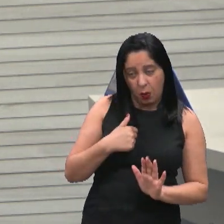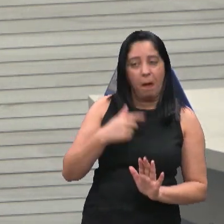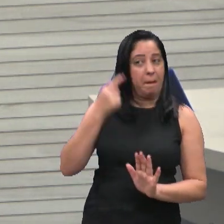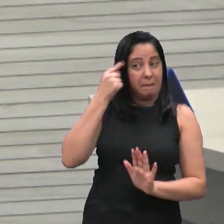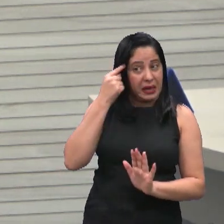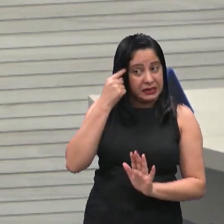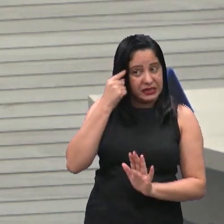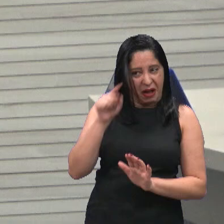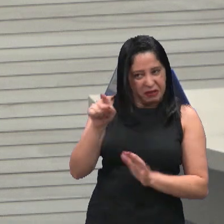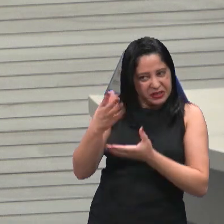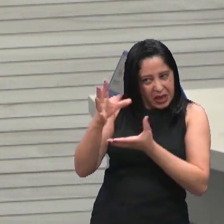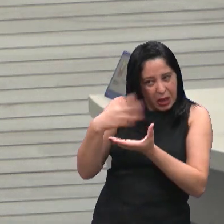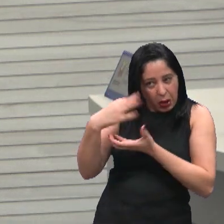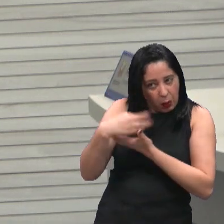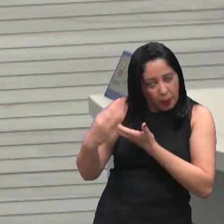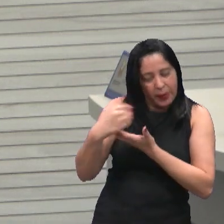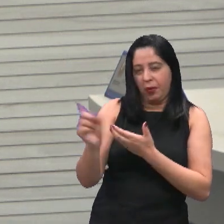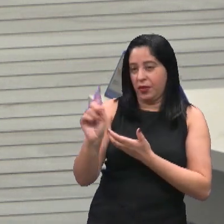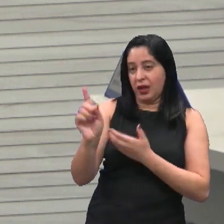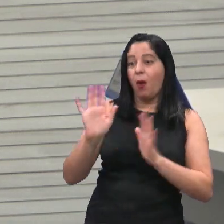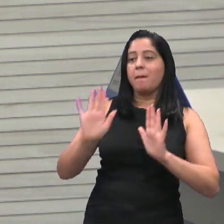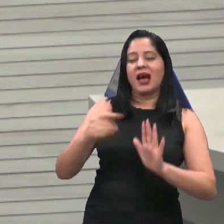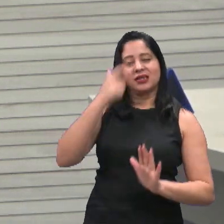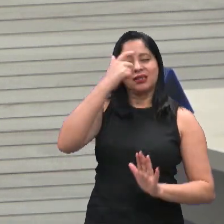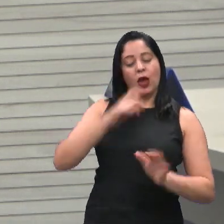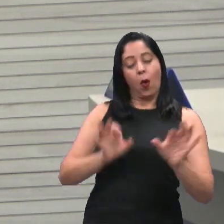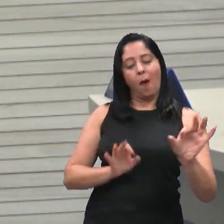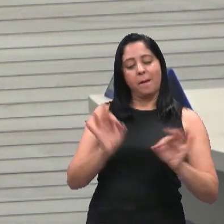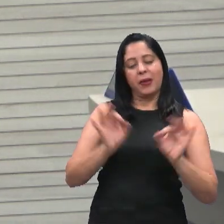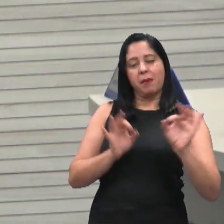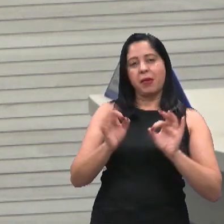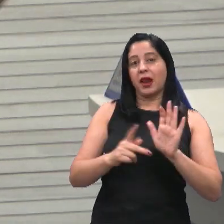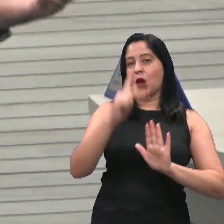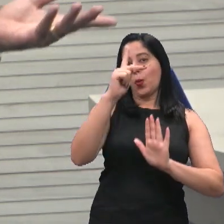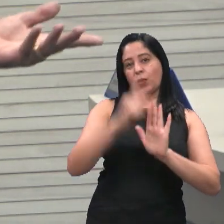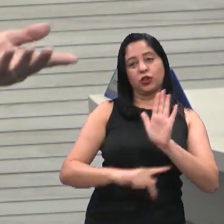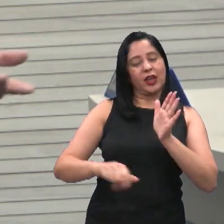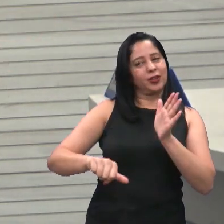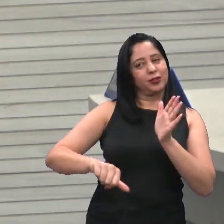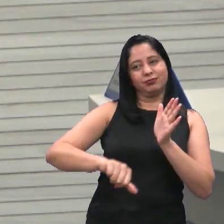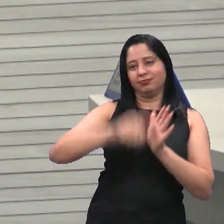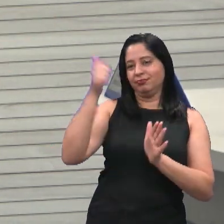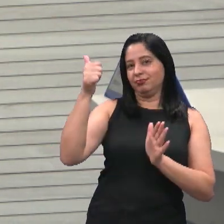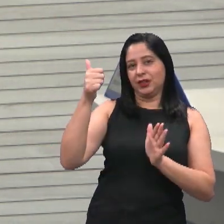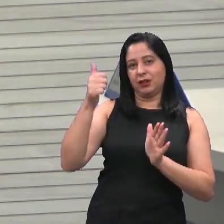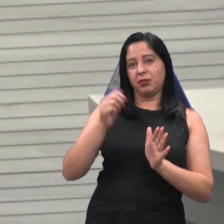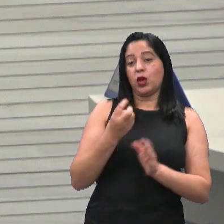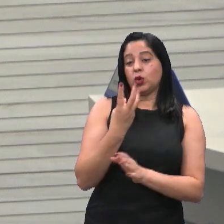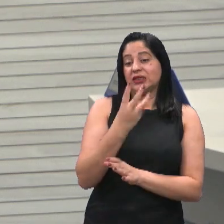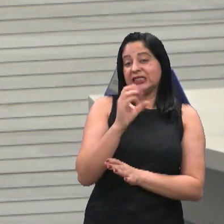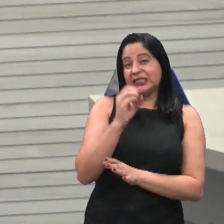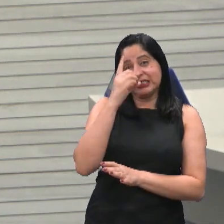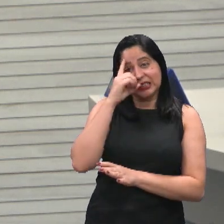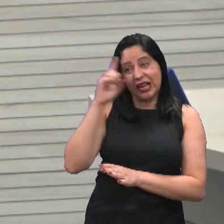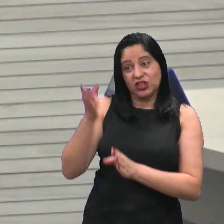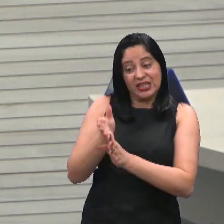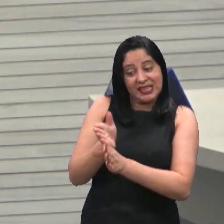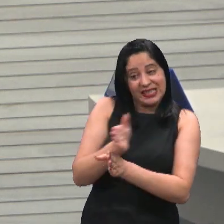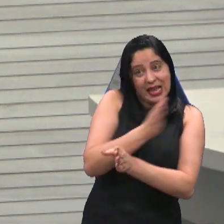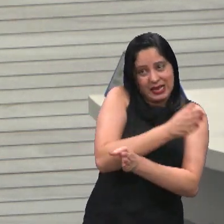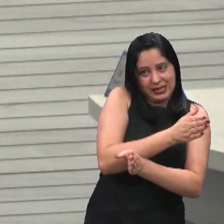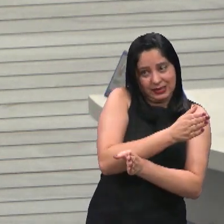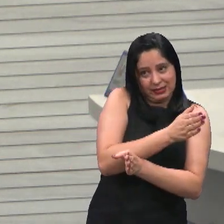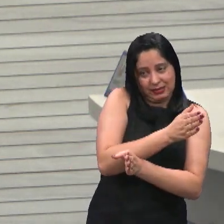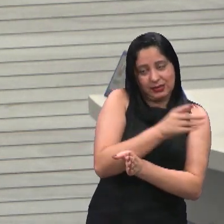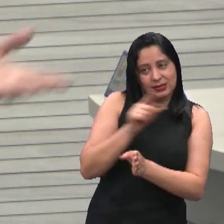mas o meu projeto foi escrito, está na casa, com praticamente 30 dias anteriores